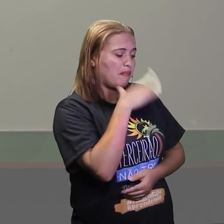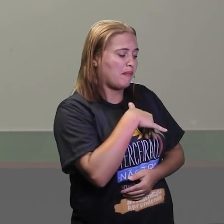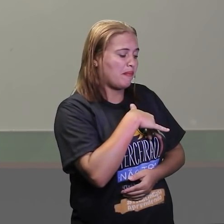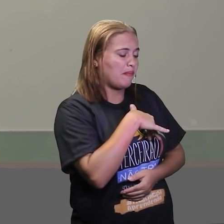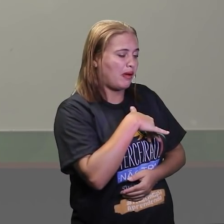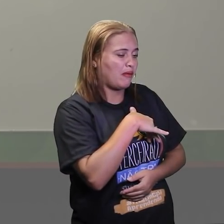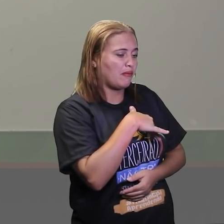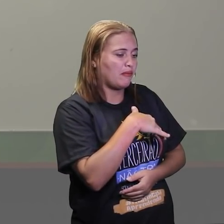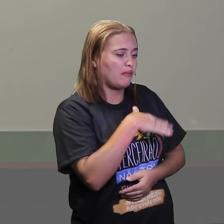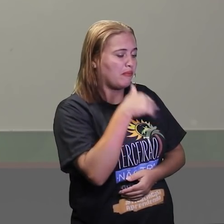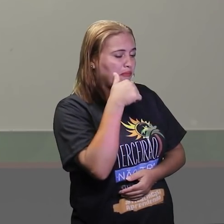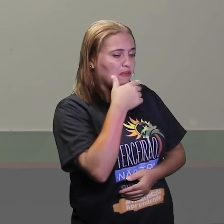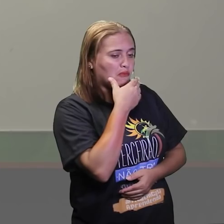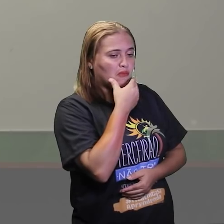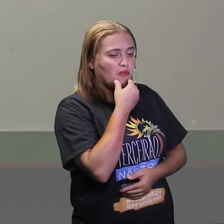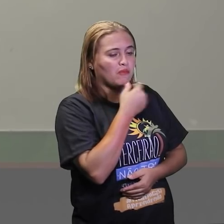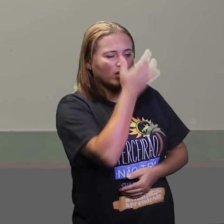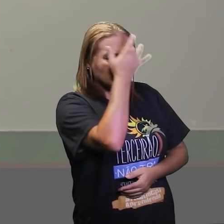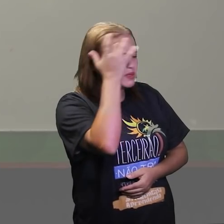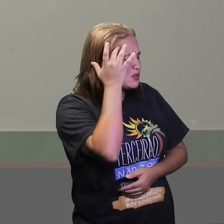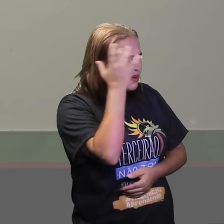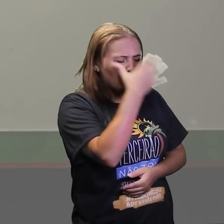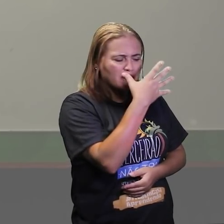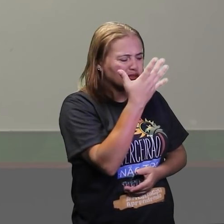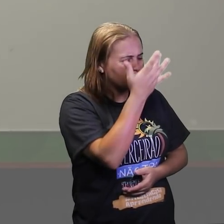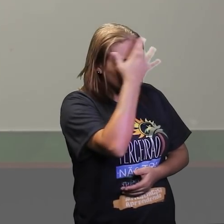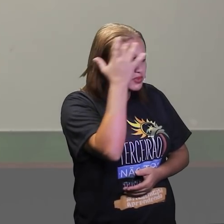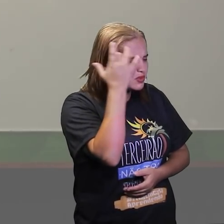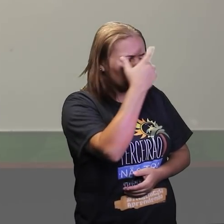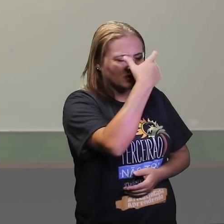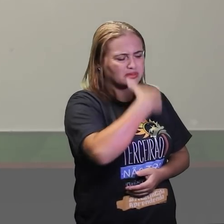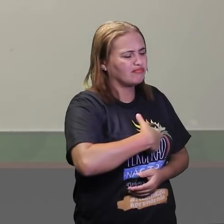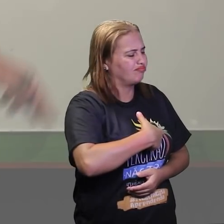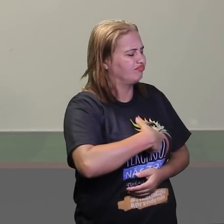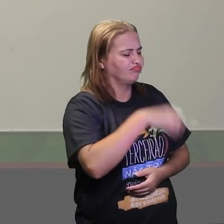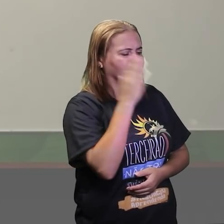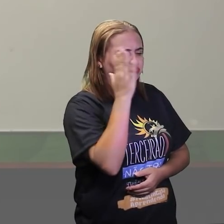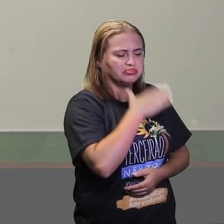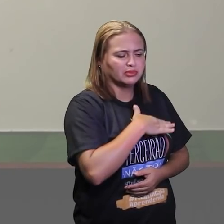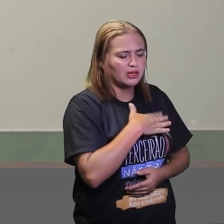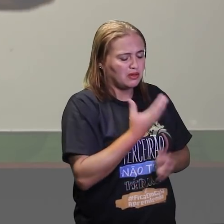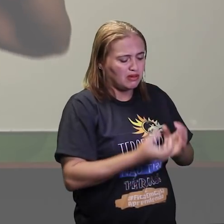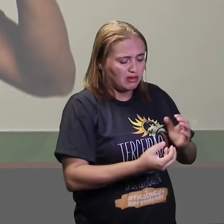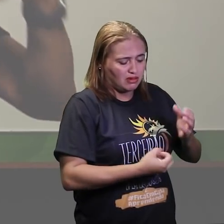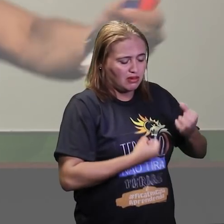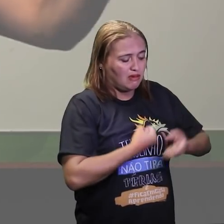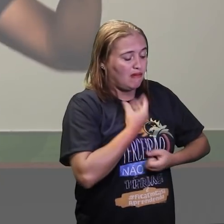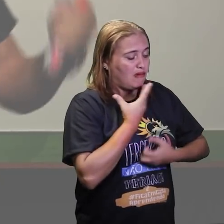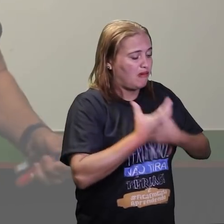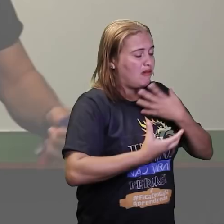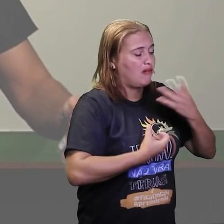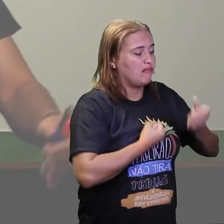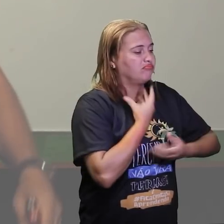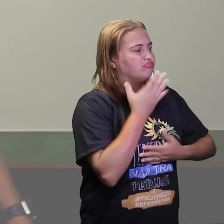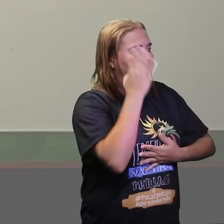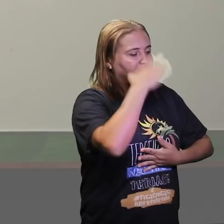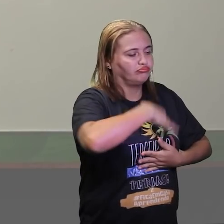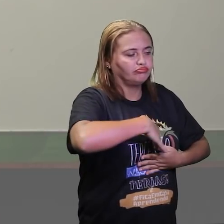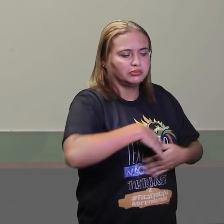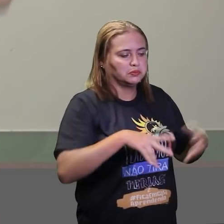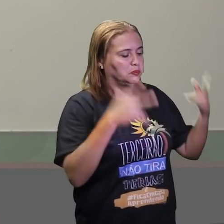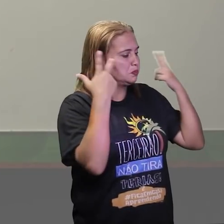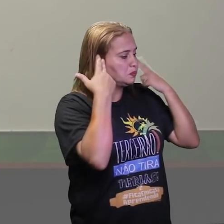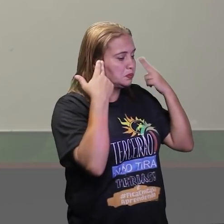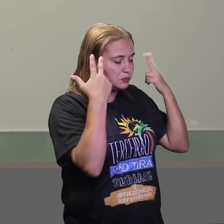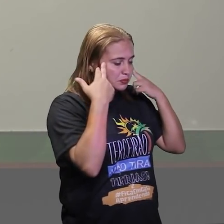portanto, ele vive em guerra. Aí aqui vem uma outra dica importante, dica fundamental. É a guerra de todos contra todos. Presta atenção